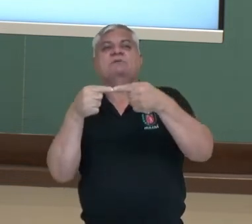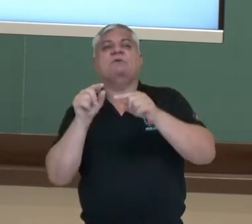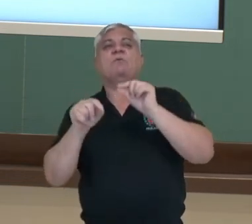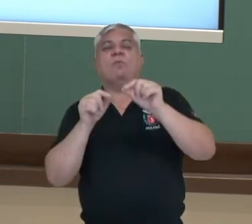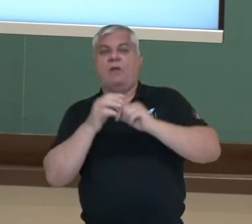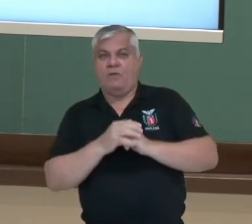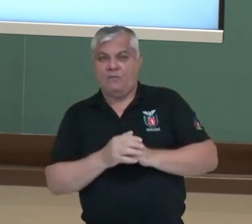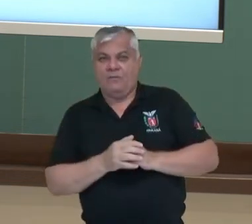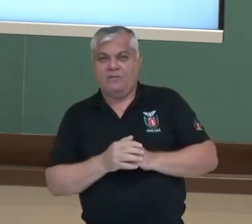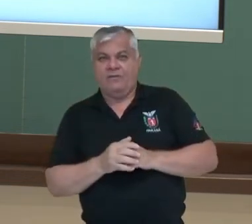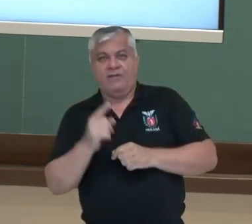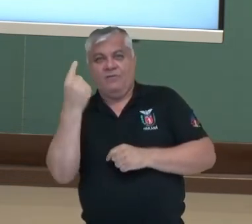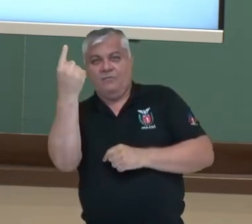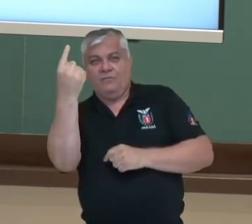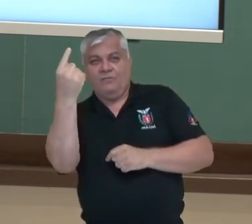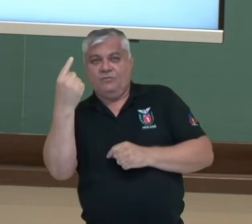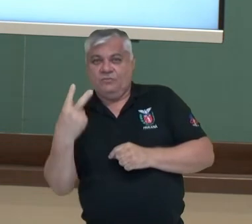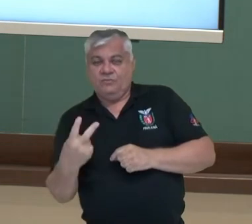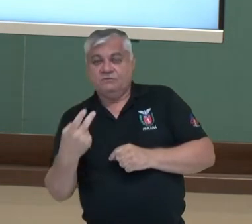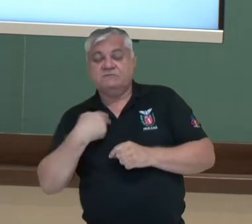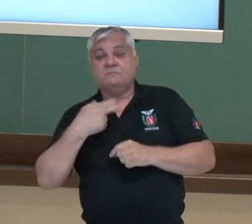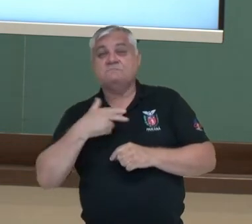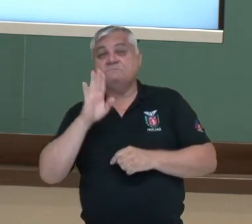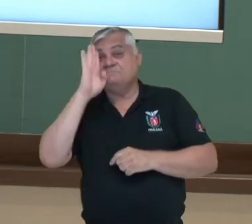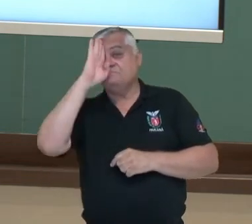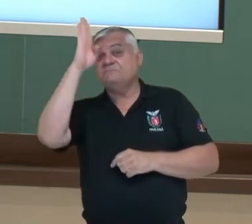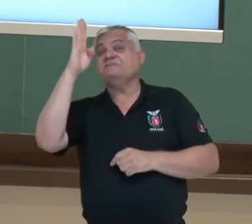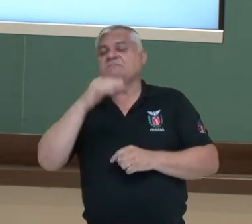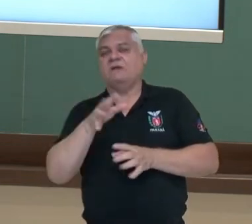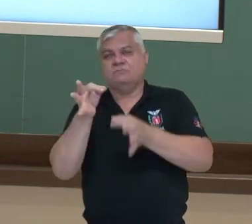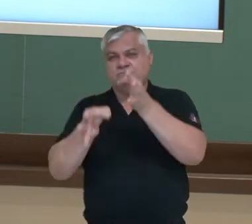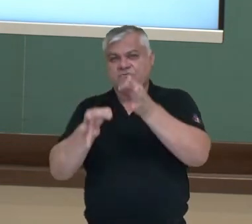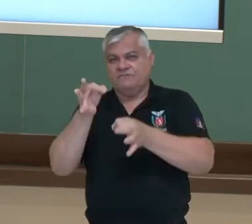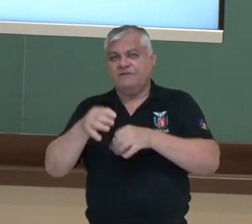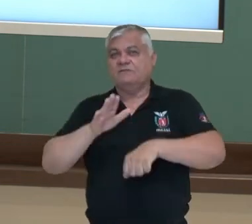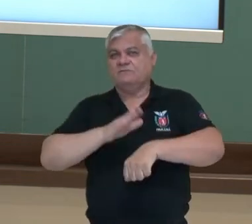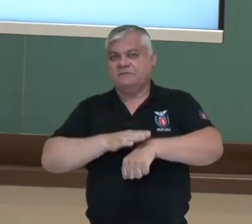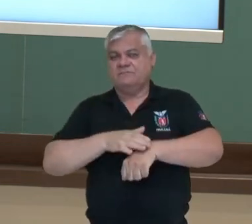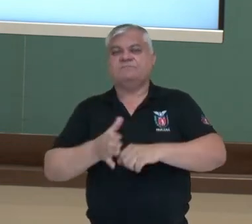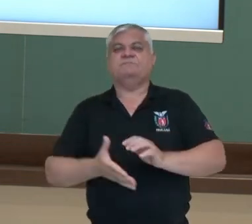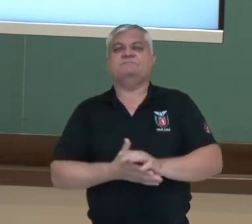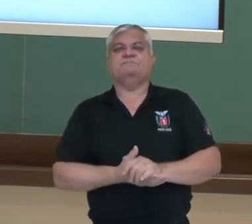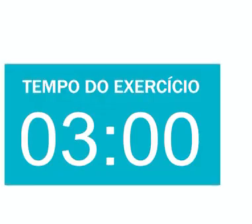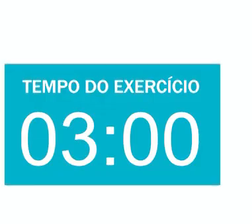desses dois componentes vai ser majoritário, justificando. Tempo.